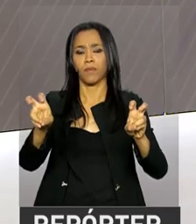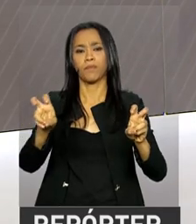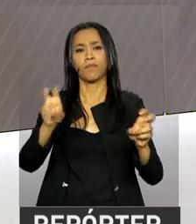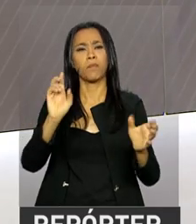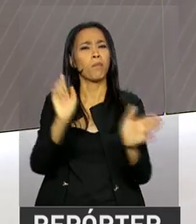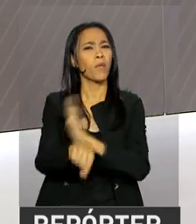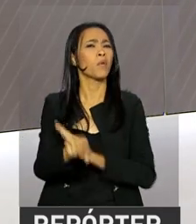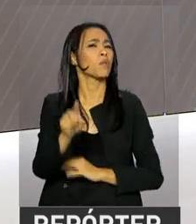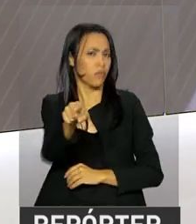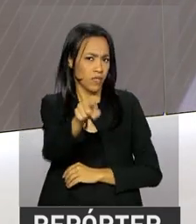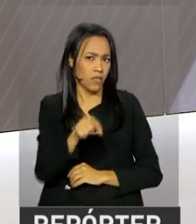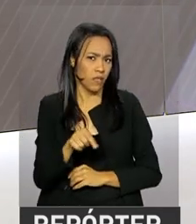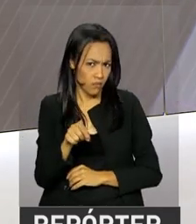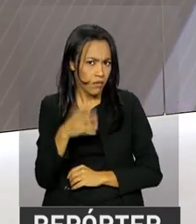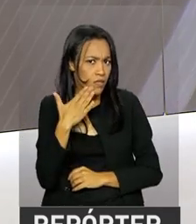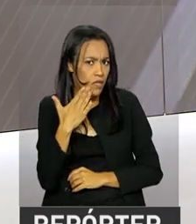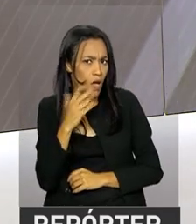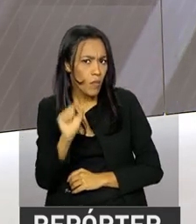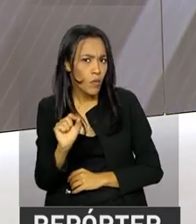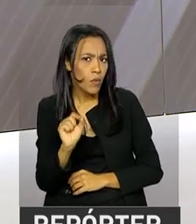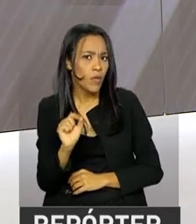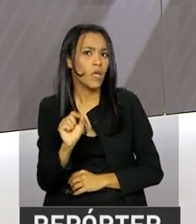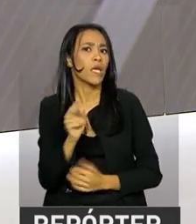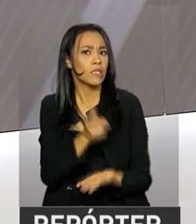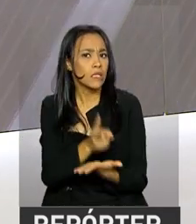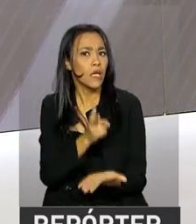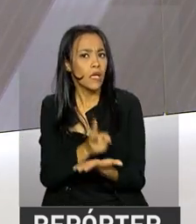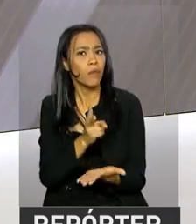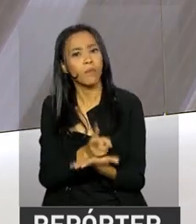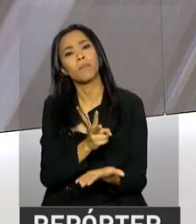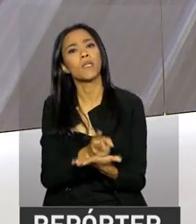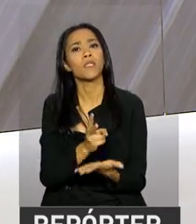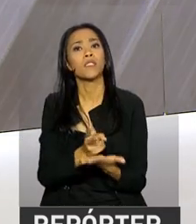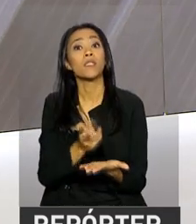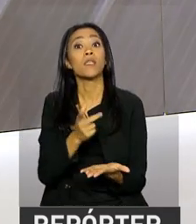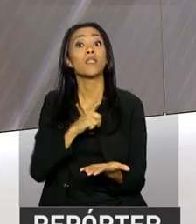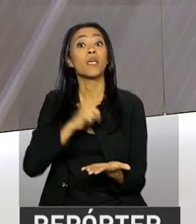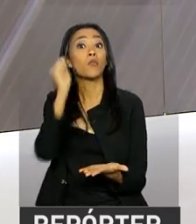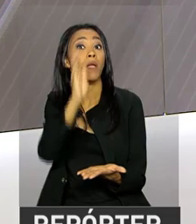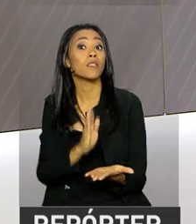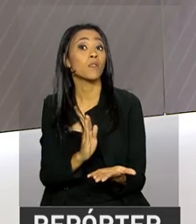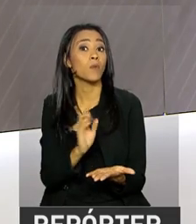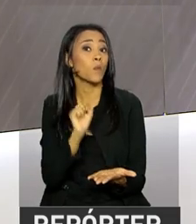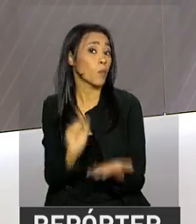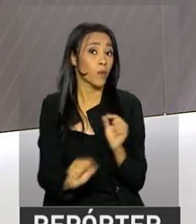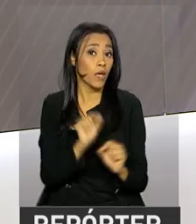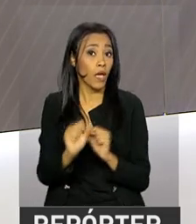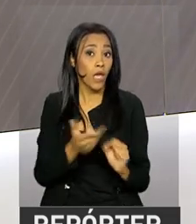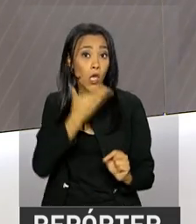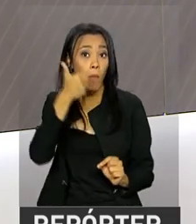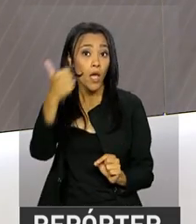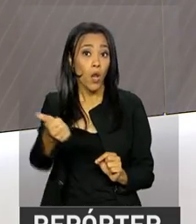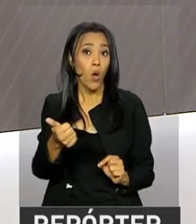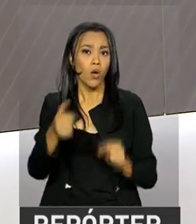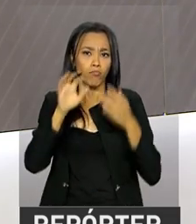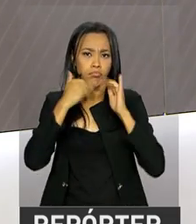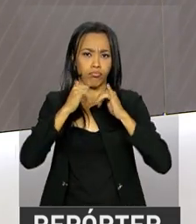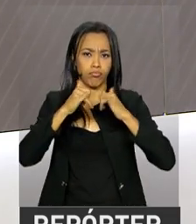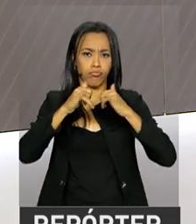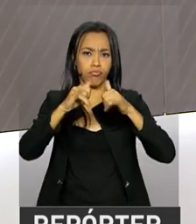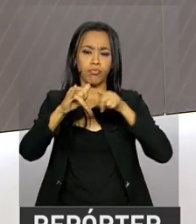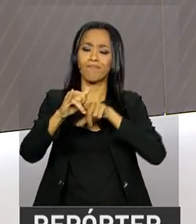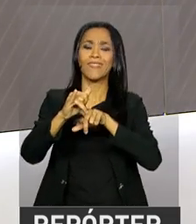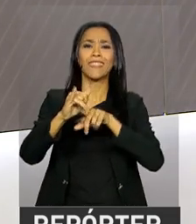pergunta para você. Você sabe o é forte, constante e existe de sobra no país? E o melhor, é uma fonte energética